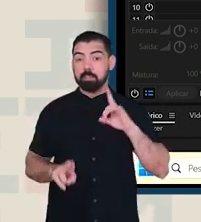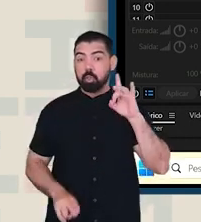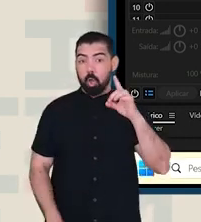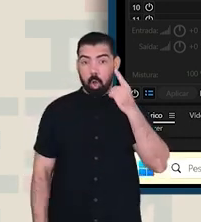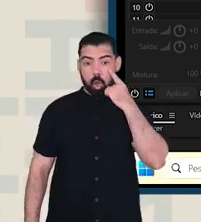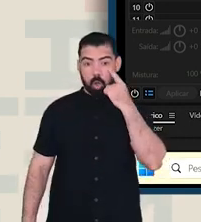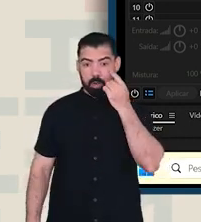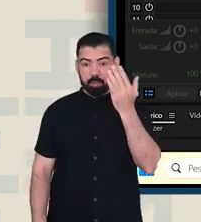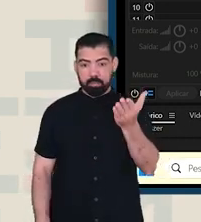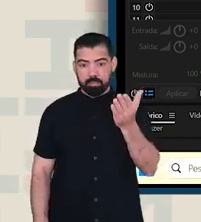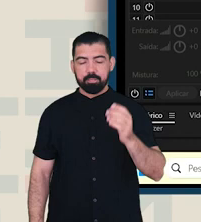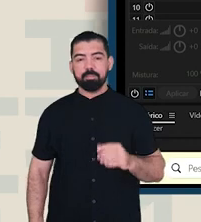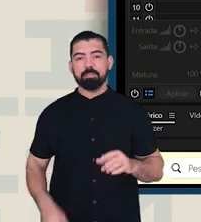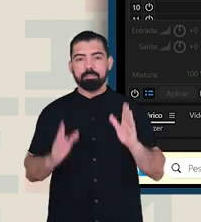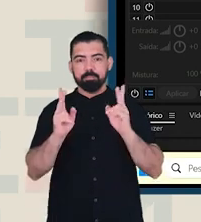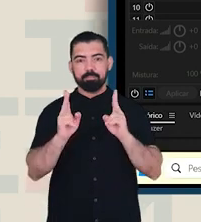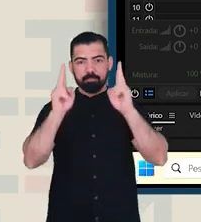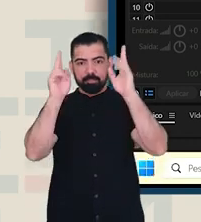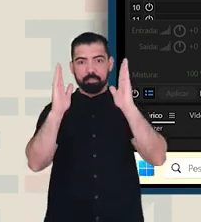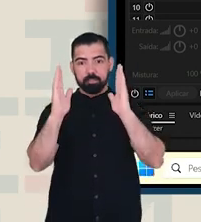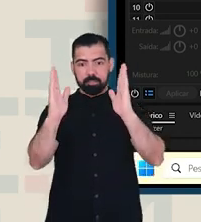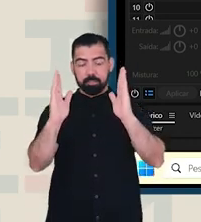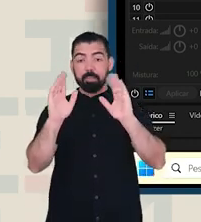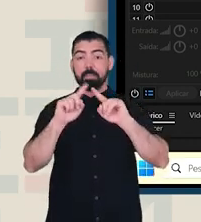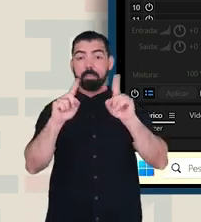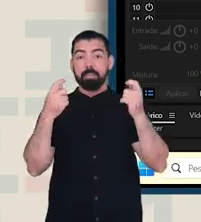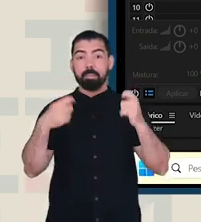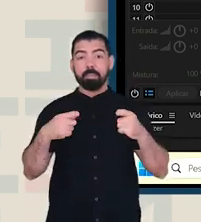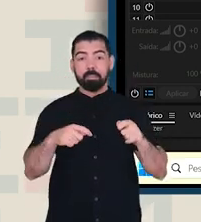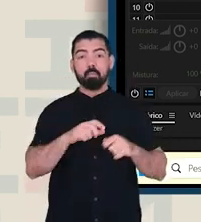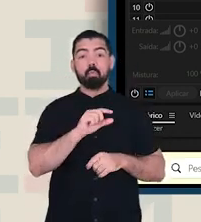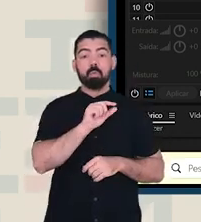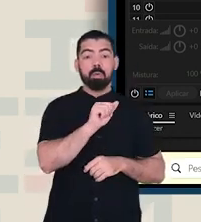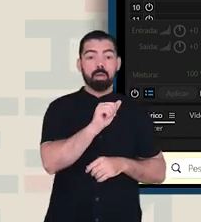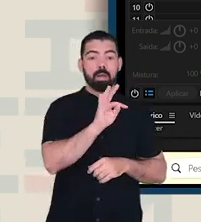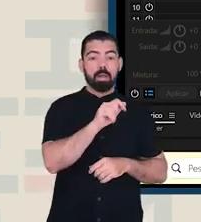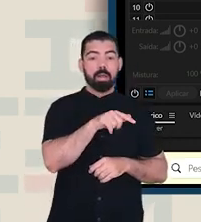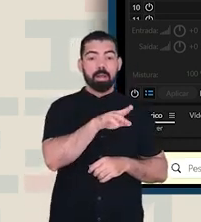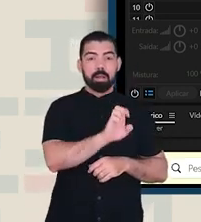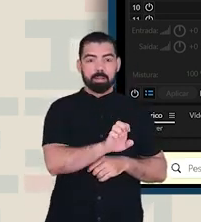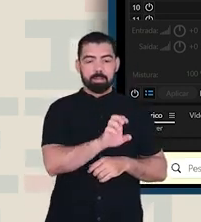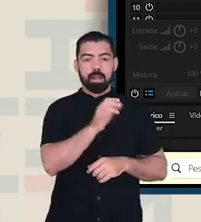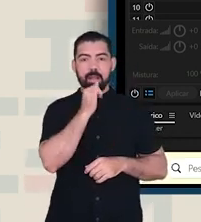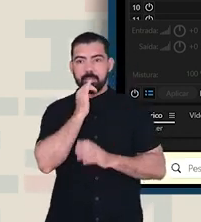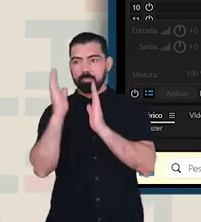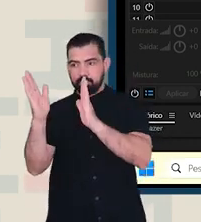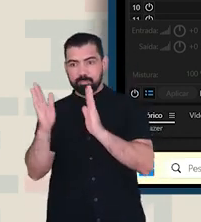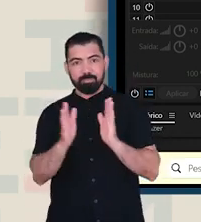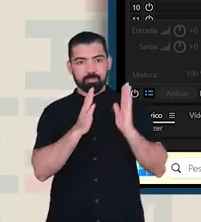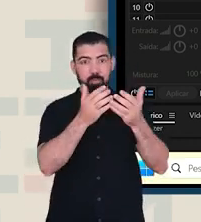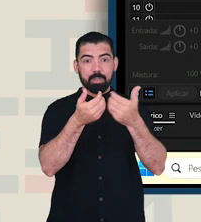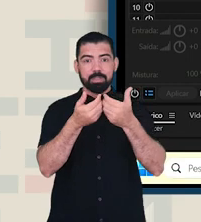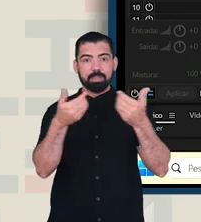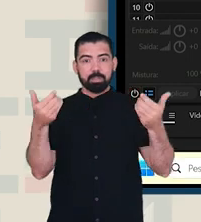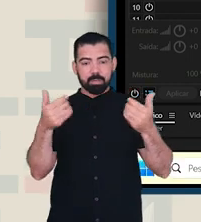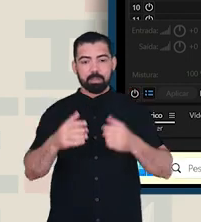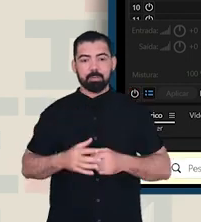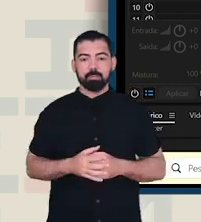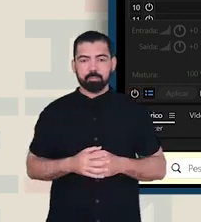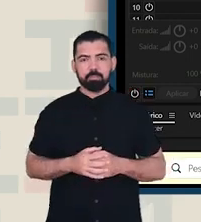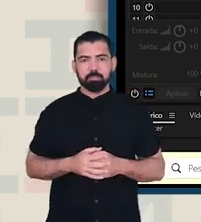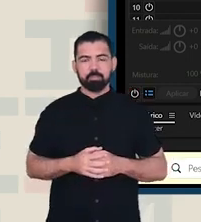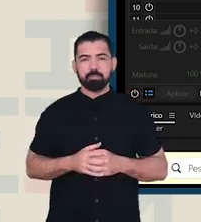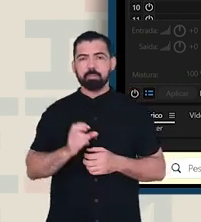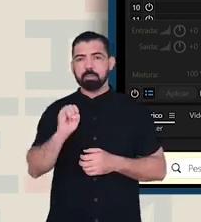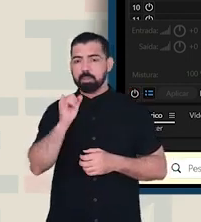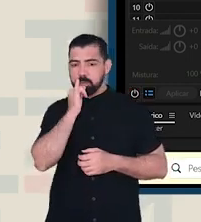isto e eu precisaria de um ataque que nem este daqui, isolado. Se